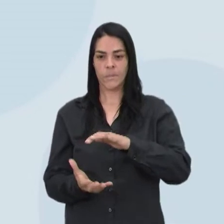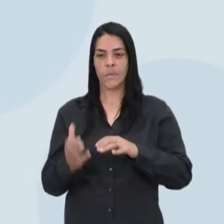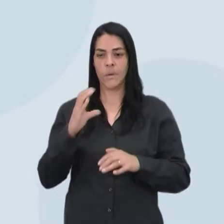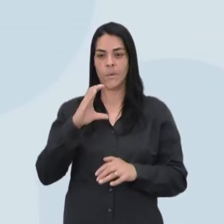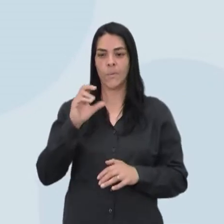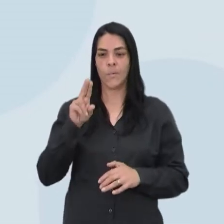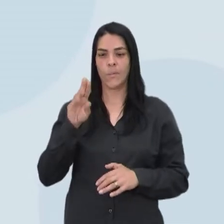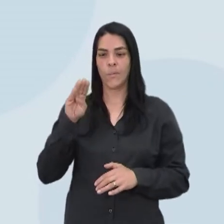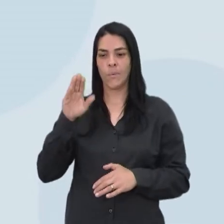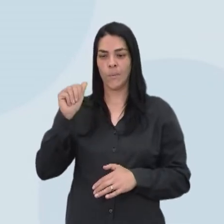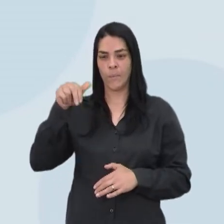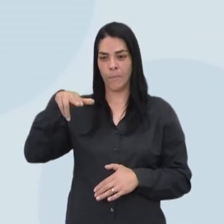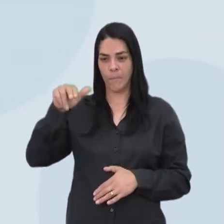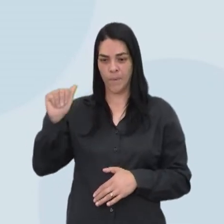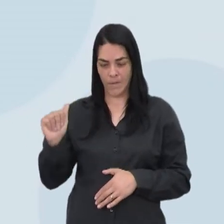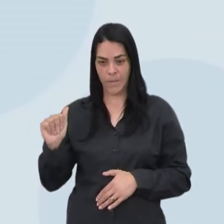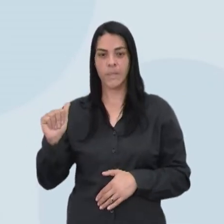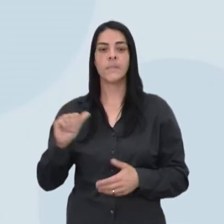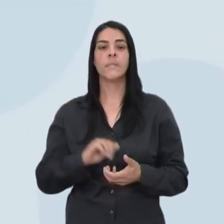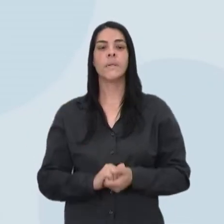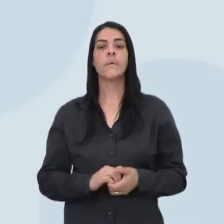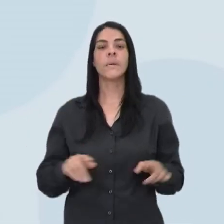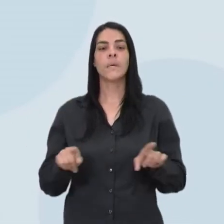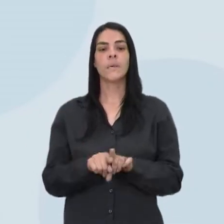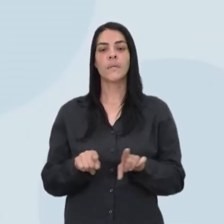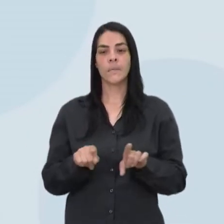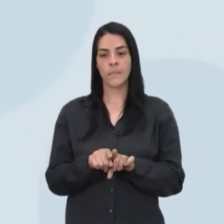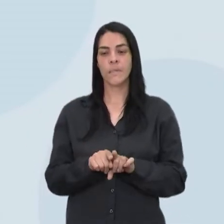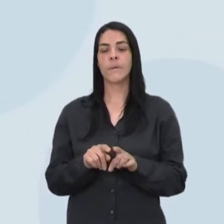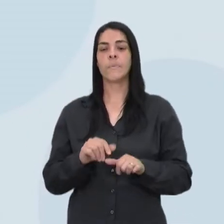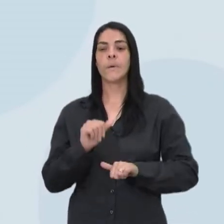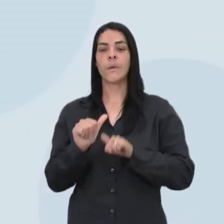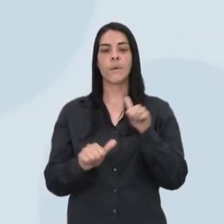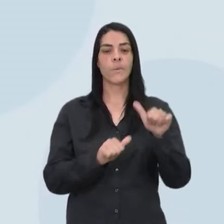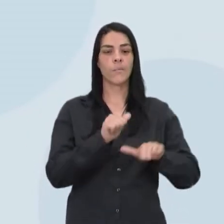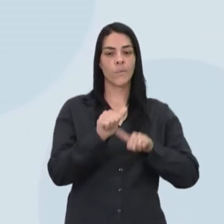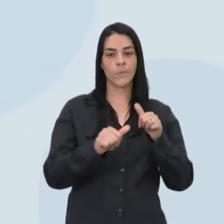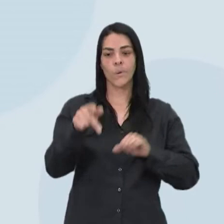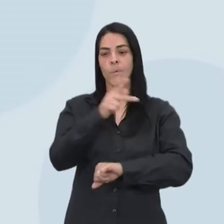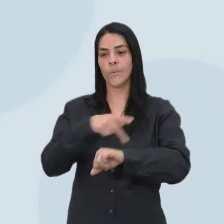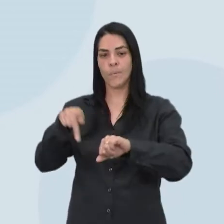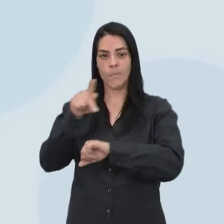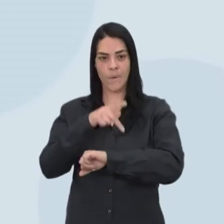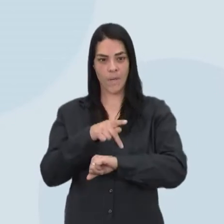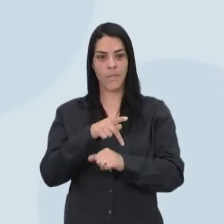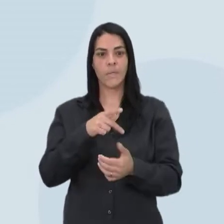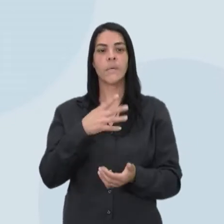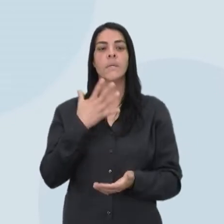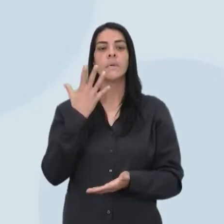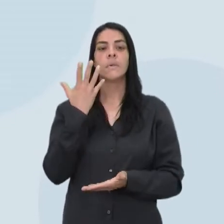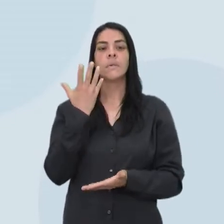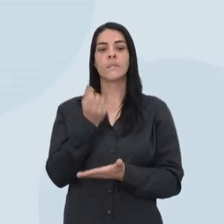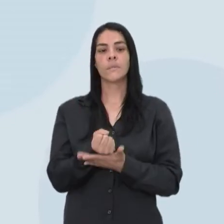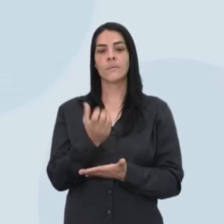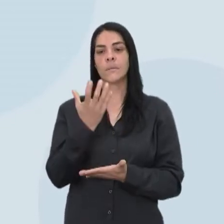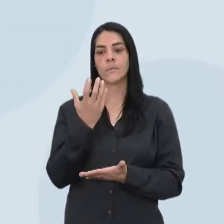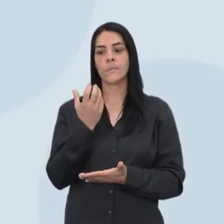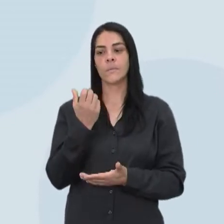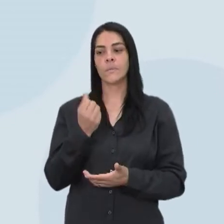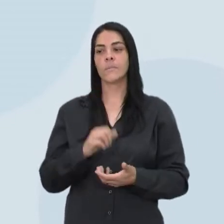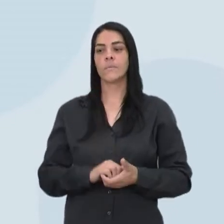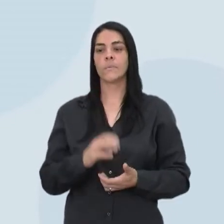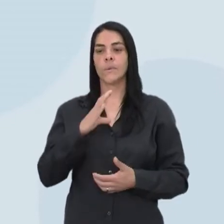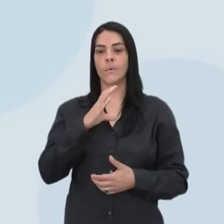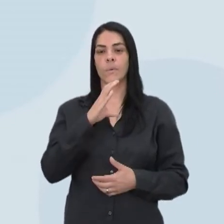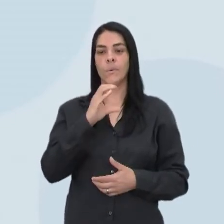Batista, subiu ao poder Fidel Castro e também se tornou aí Cuba um país comunista. Não é desse tipo de revolução que a gente